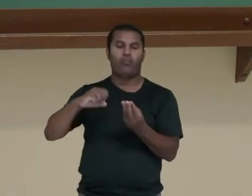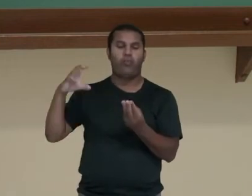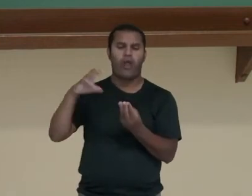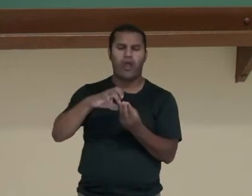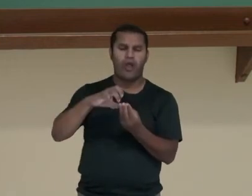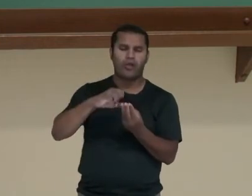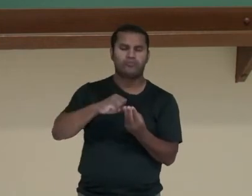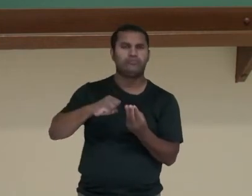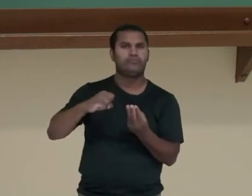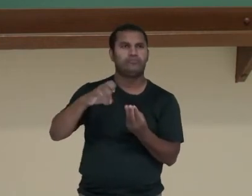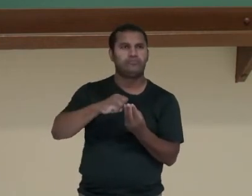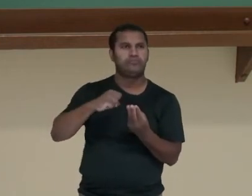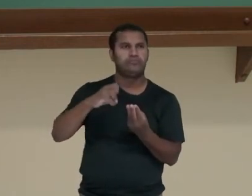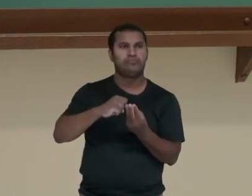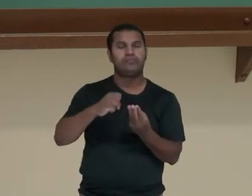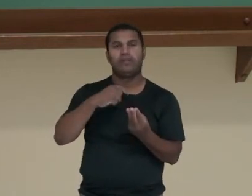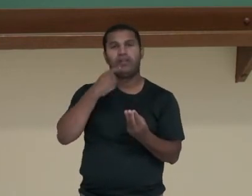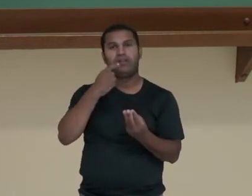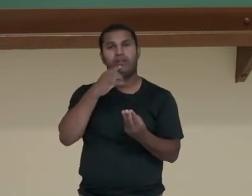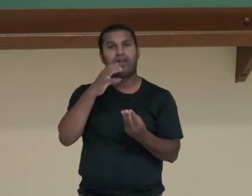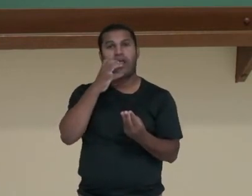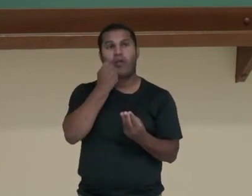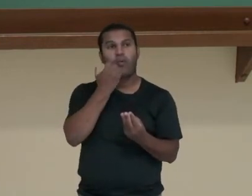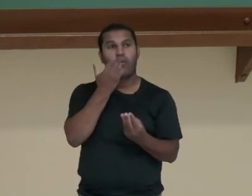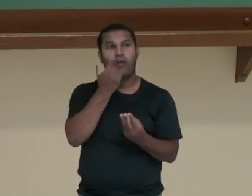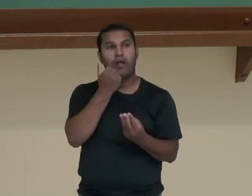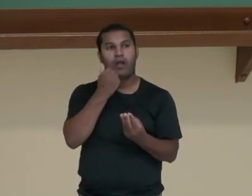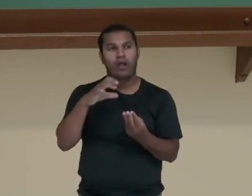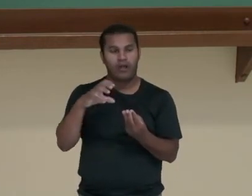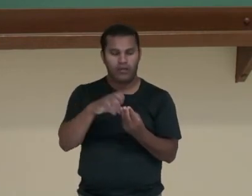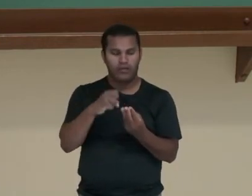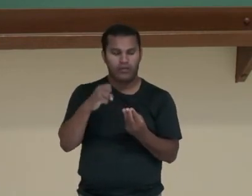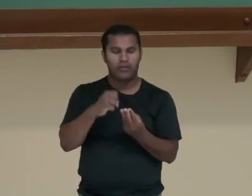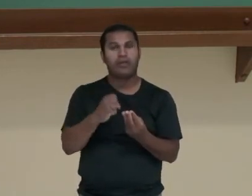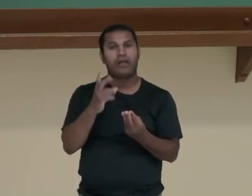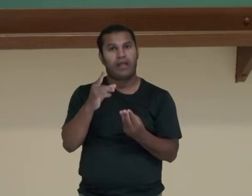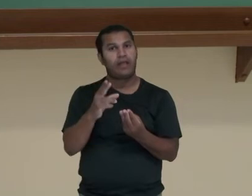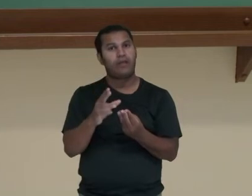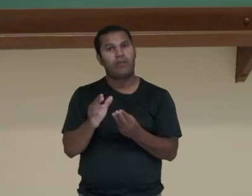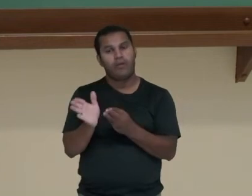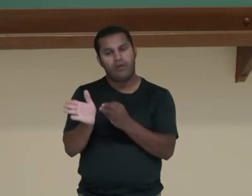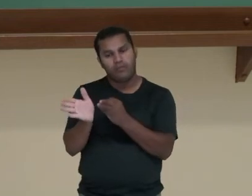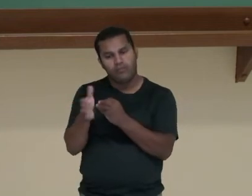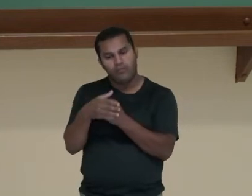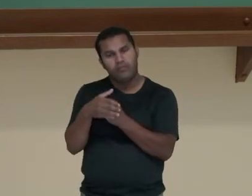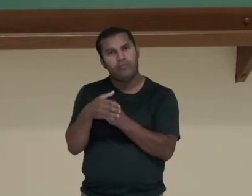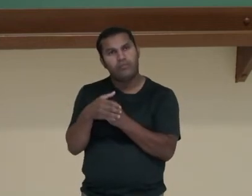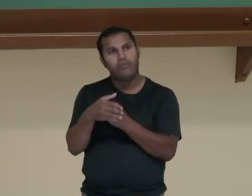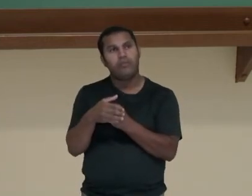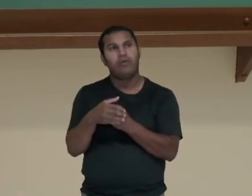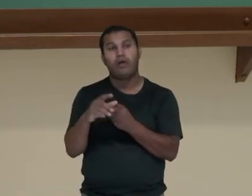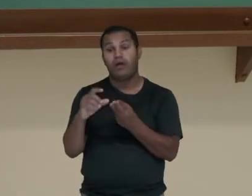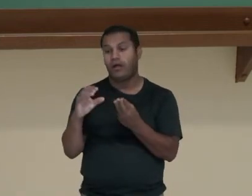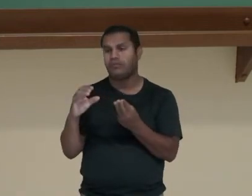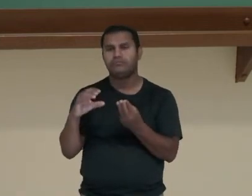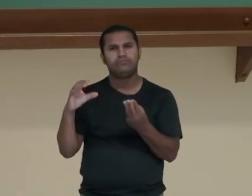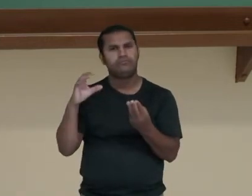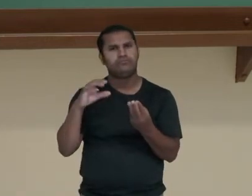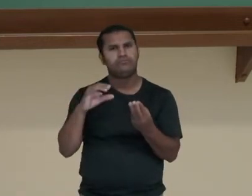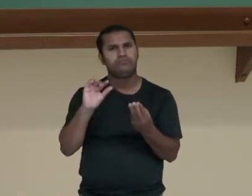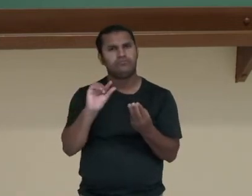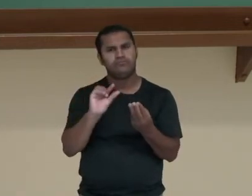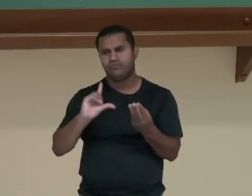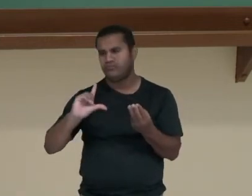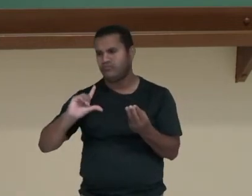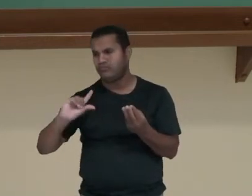não consiga comer as folhinhas dela. Olha que interessante, uma forma de defesa. Daí depois ela se abre novamente para fazer fotossíntese.